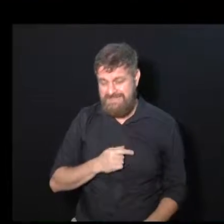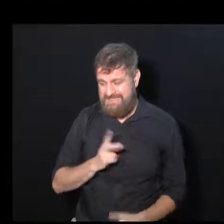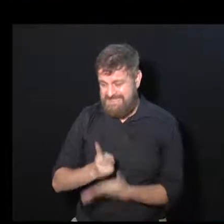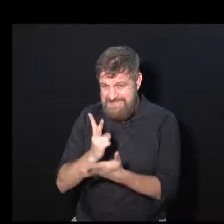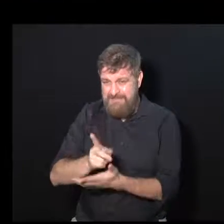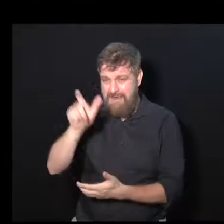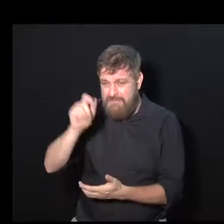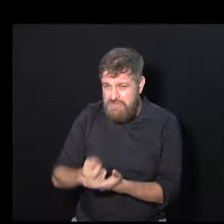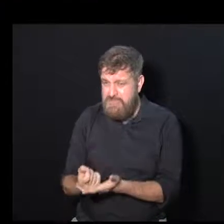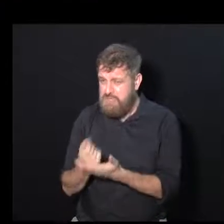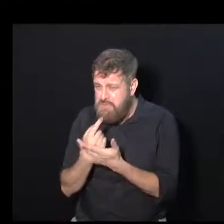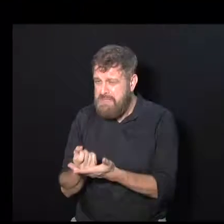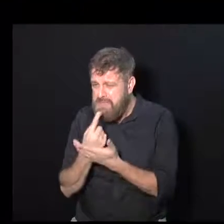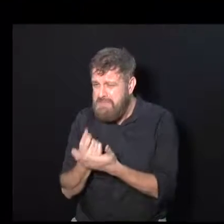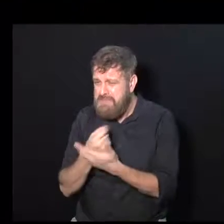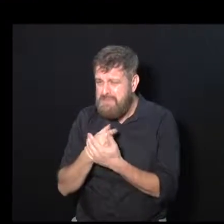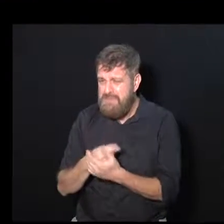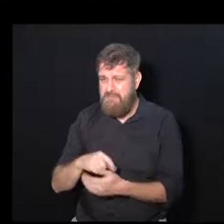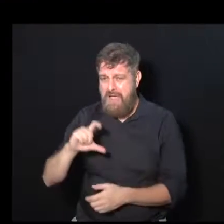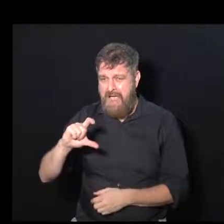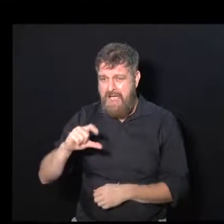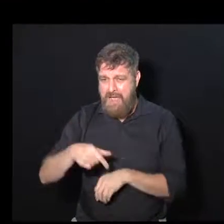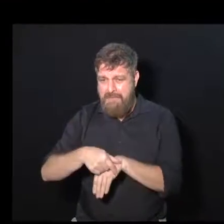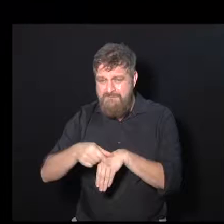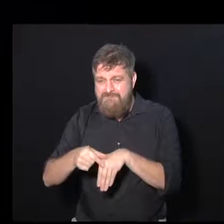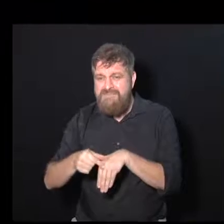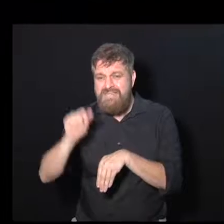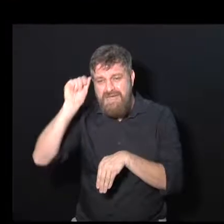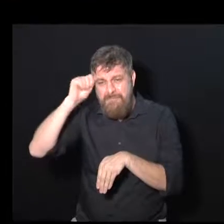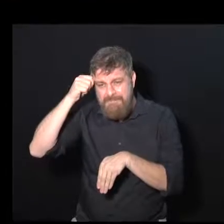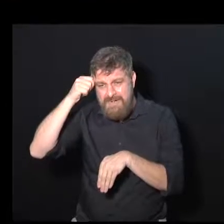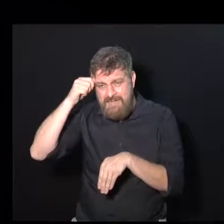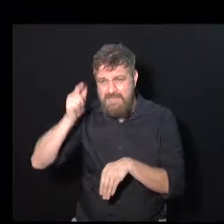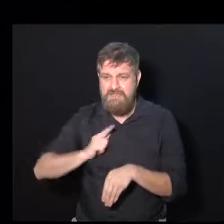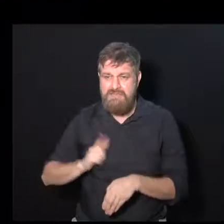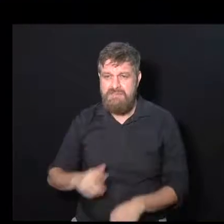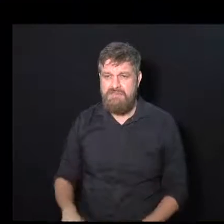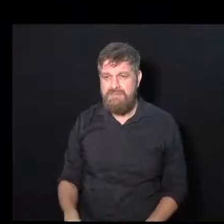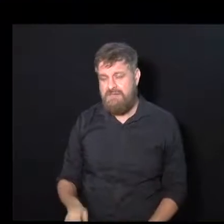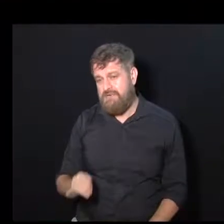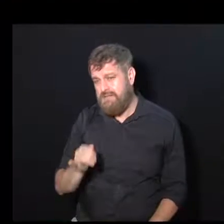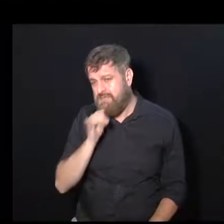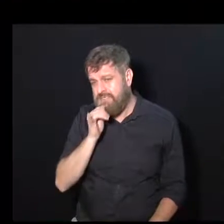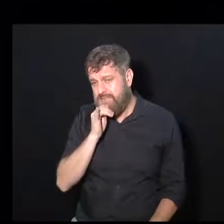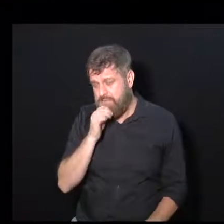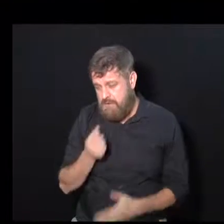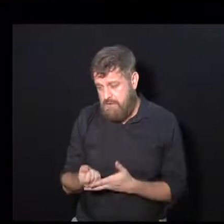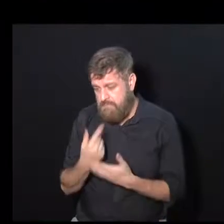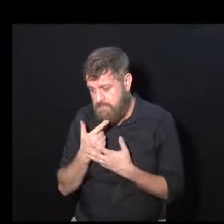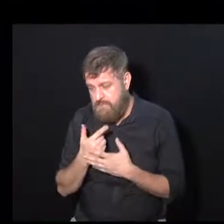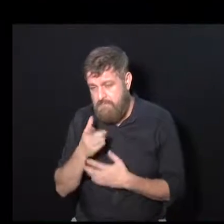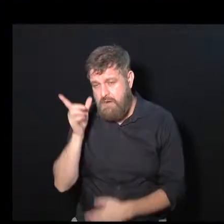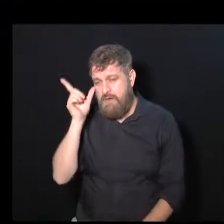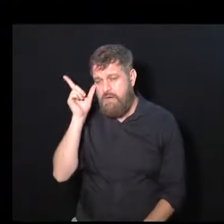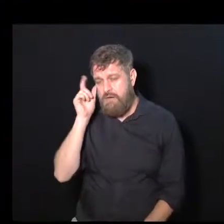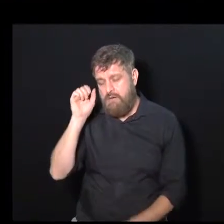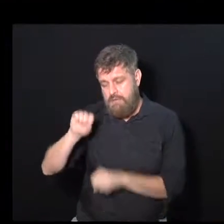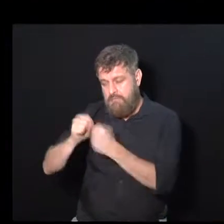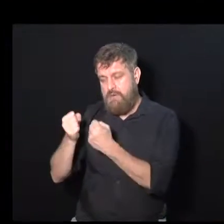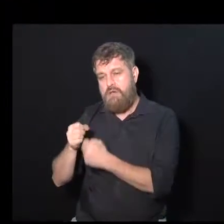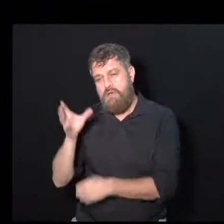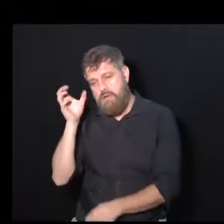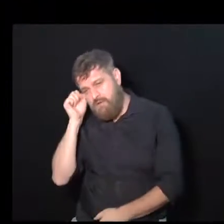você aumentar a utilização desse psicotrópico, um benzodiazepínico, por exemplo, para conseguir dormir,